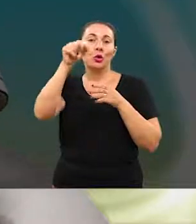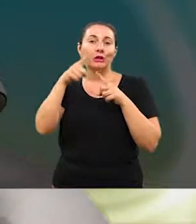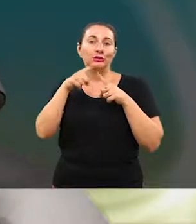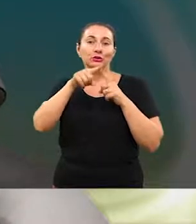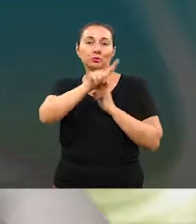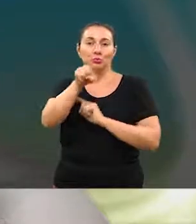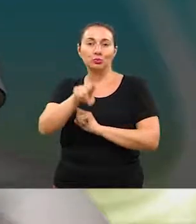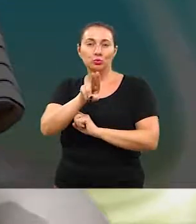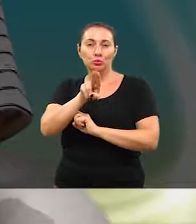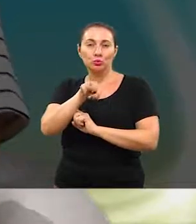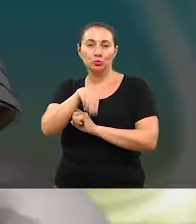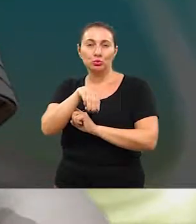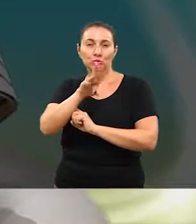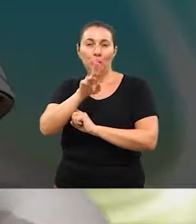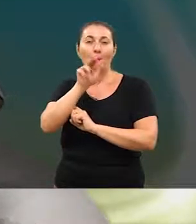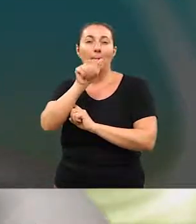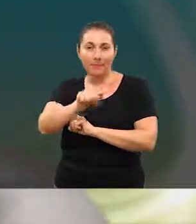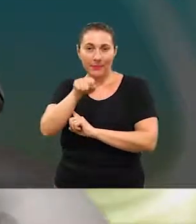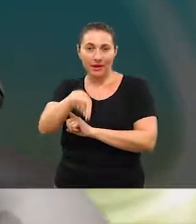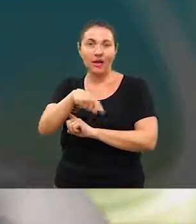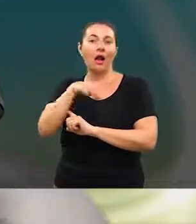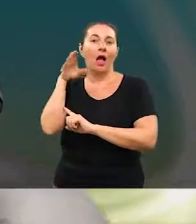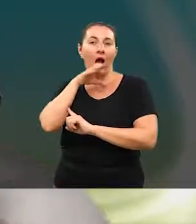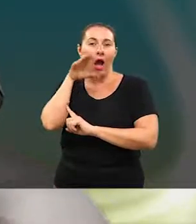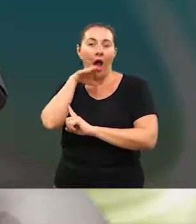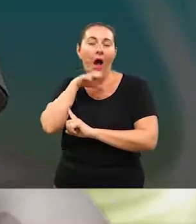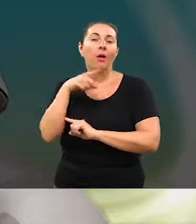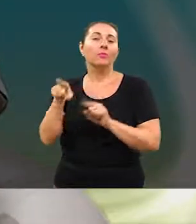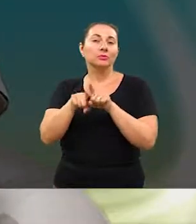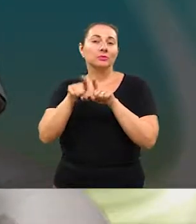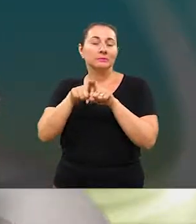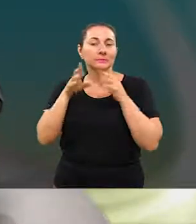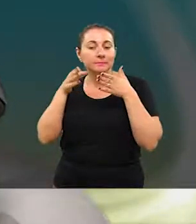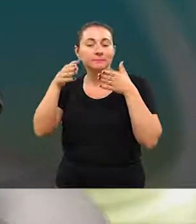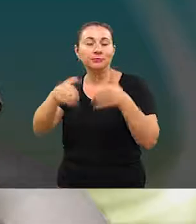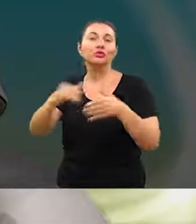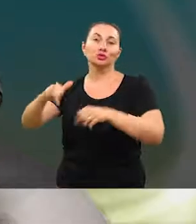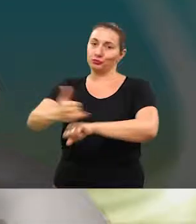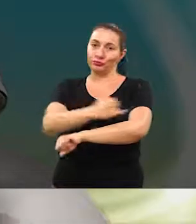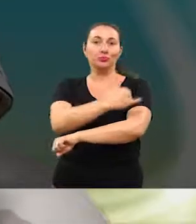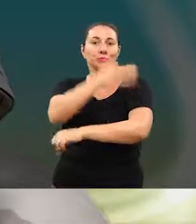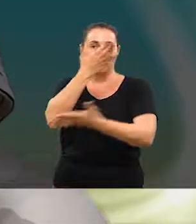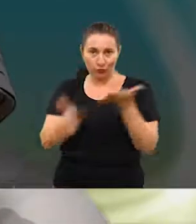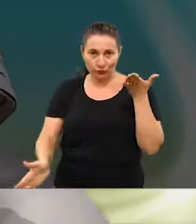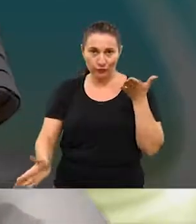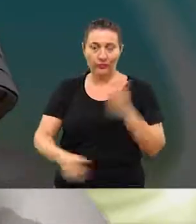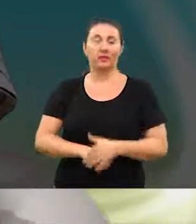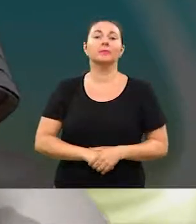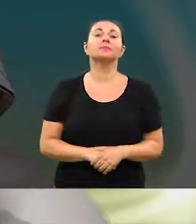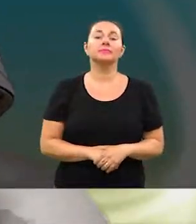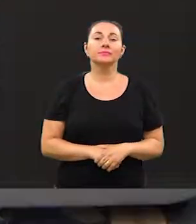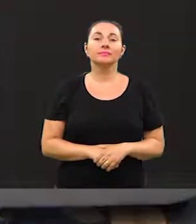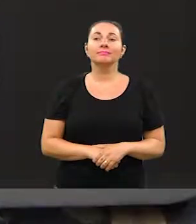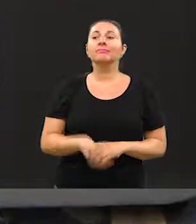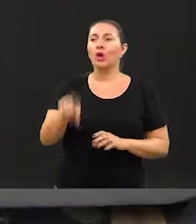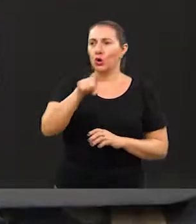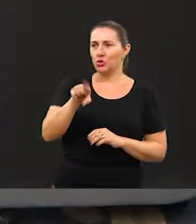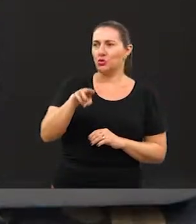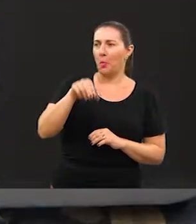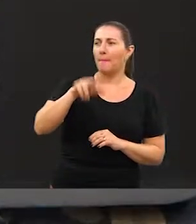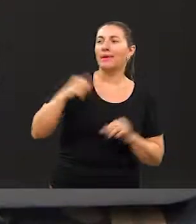zumba, né? Que também não deixa de ser uma modalidade de dança, que é um pouquinho mais pesada e foca nessa ideia de perda de peso.